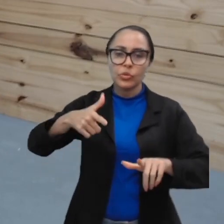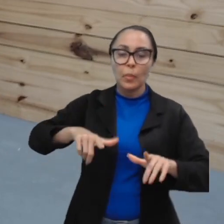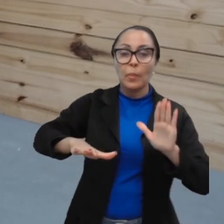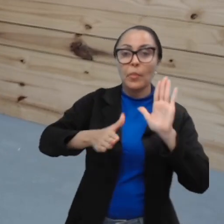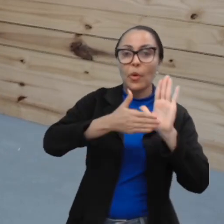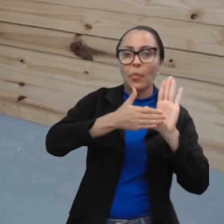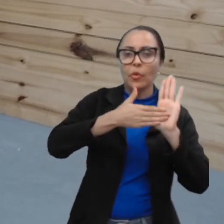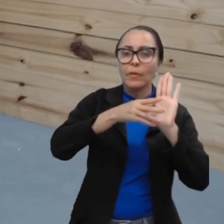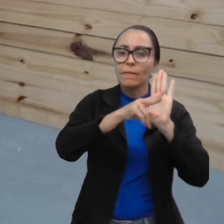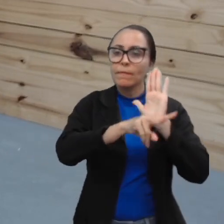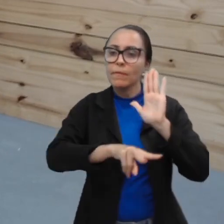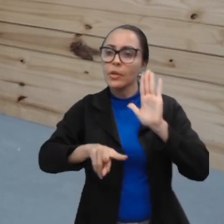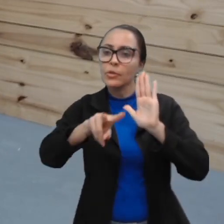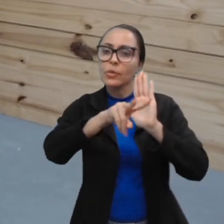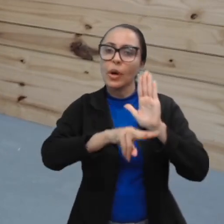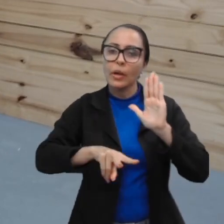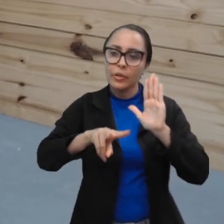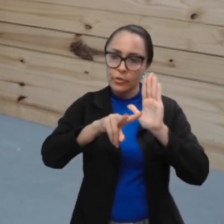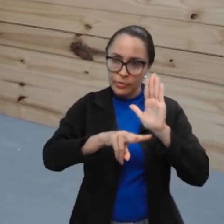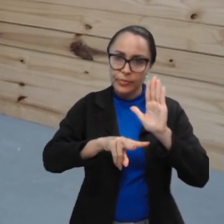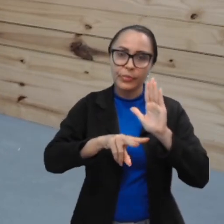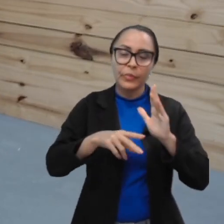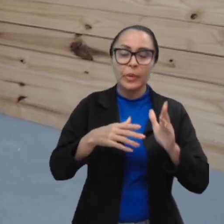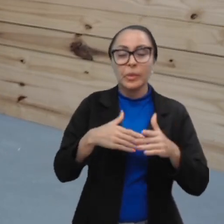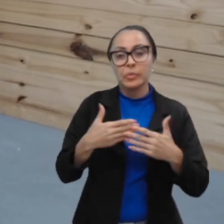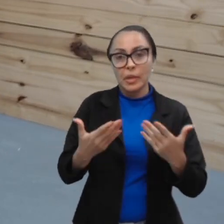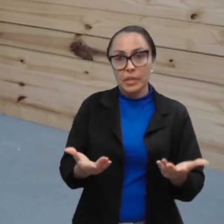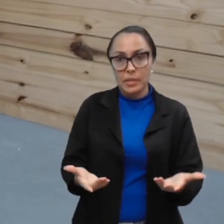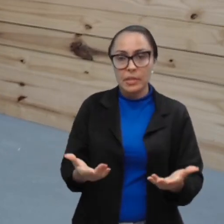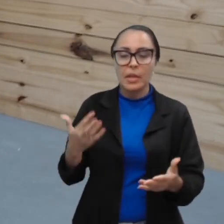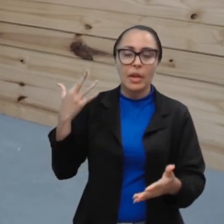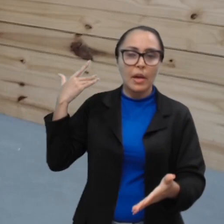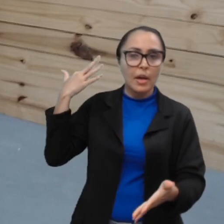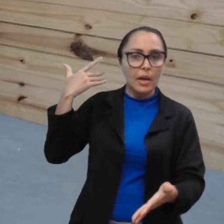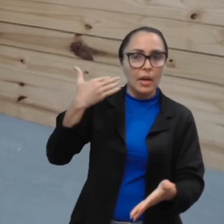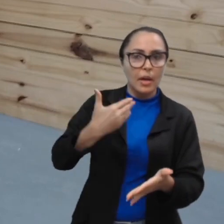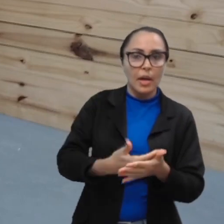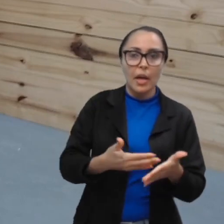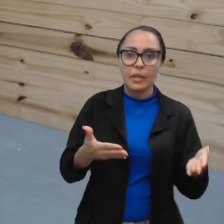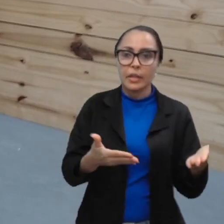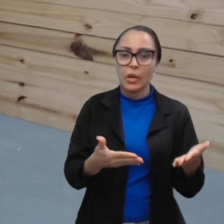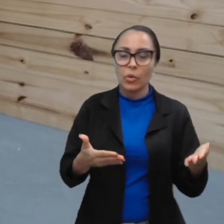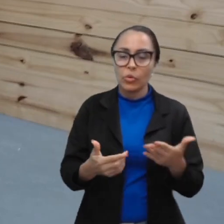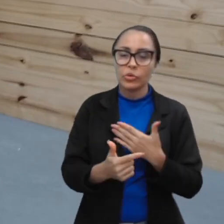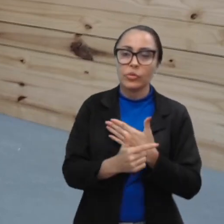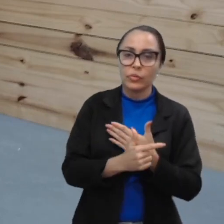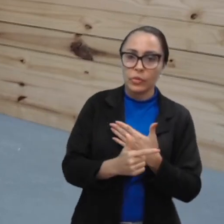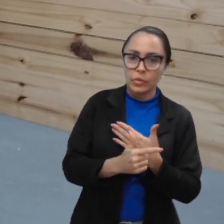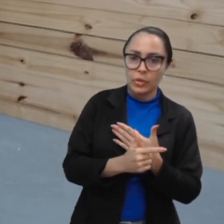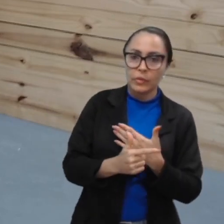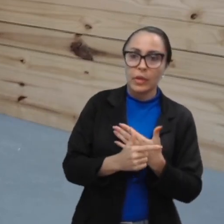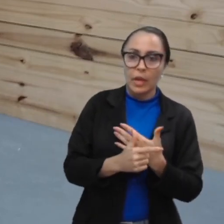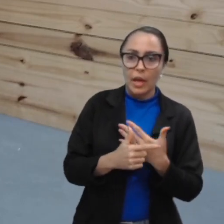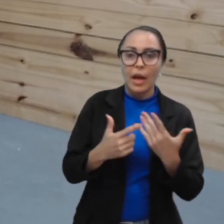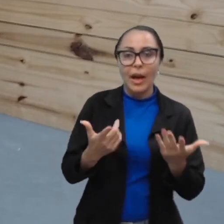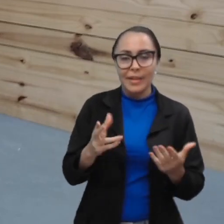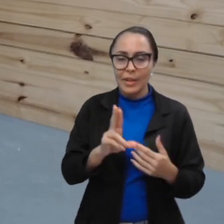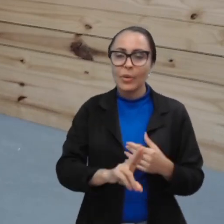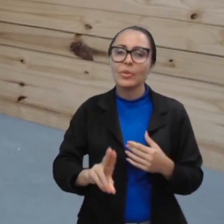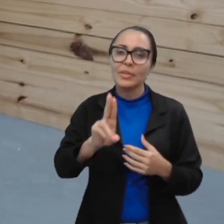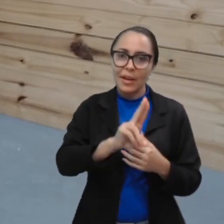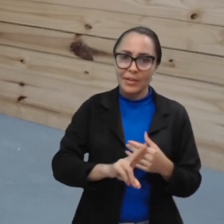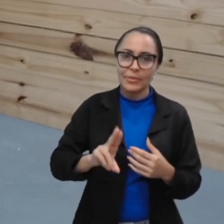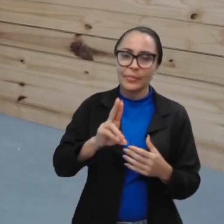propostas visuais em cima disso, mas mesmo assim, ainda hoje, o funcionalismo, o minimalismo ainda é muito utilizado